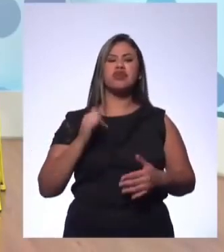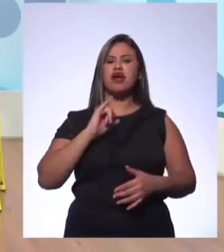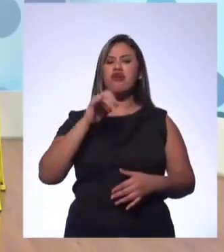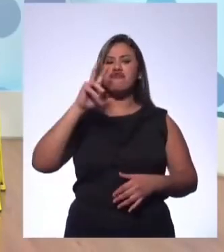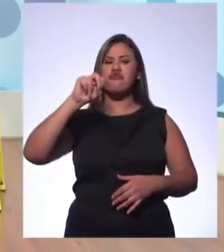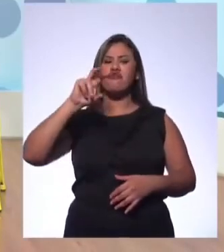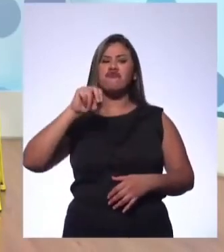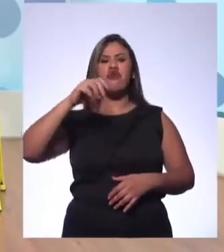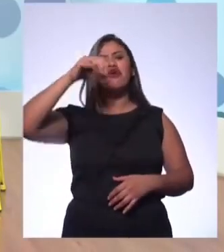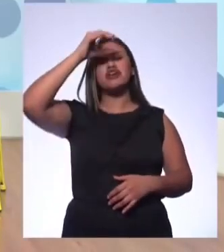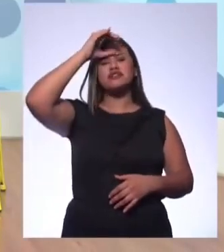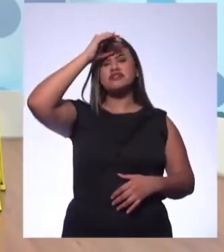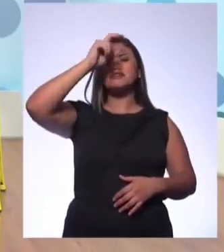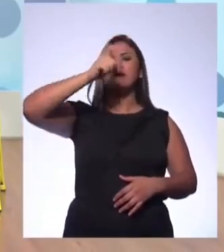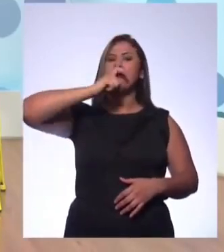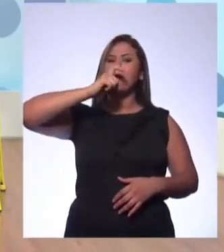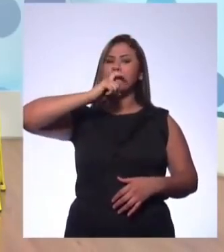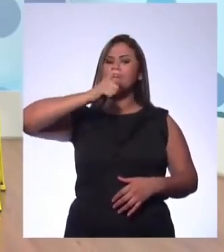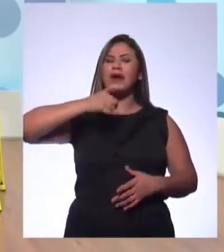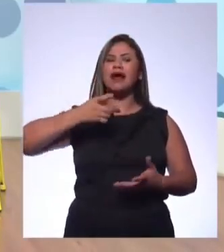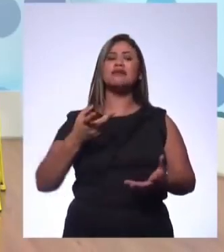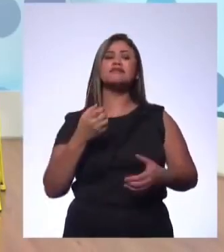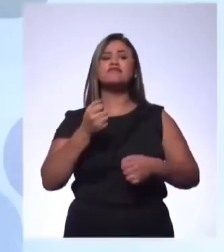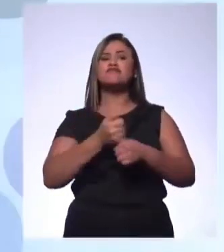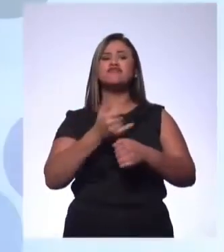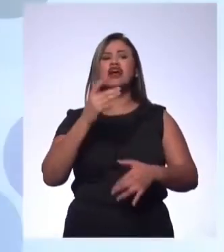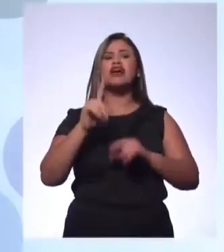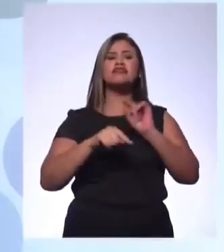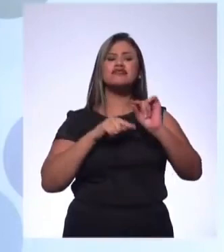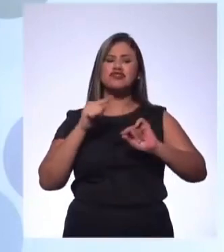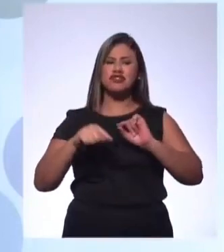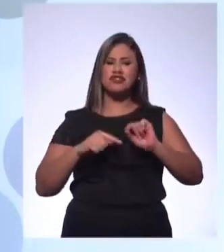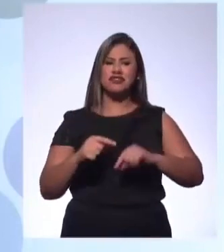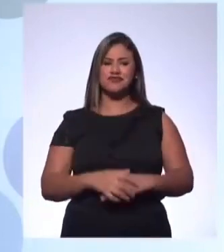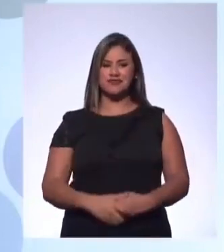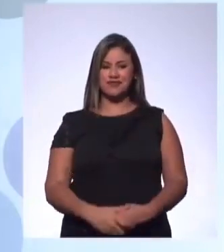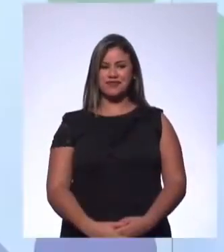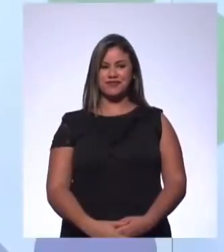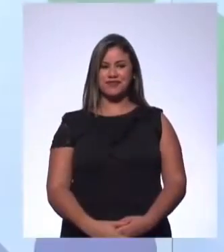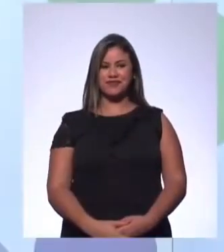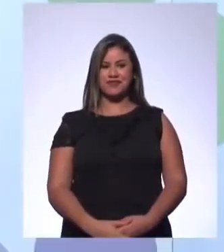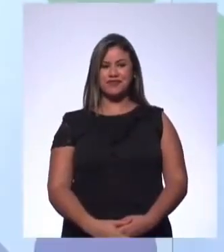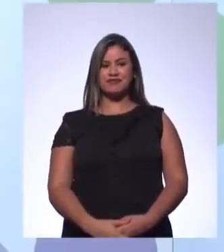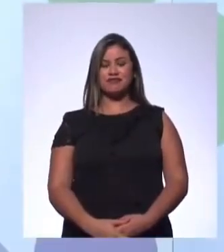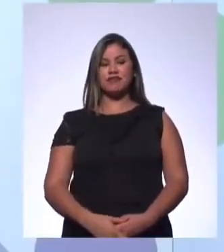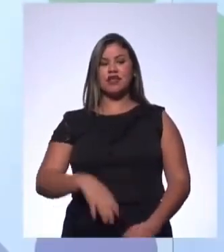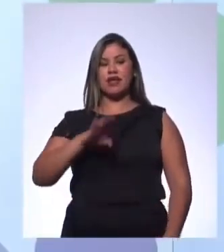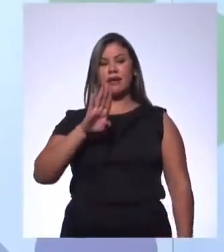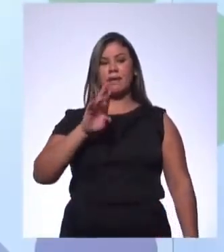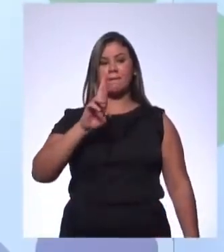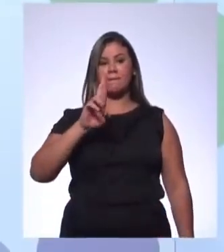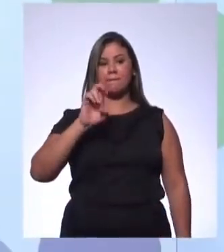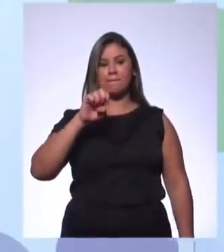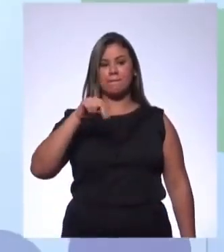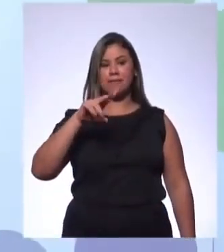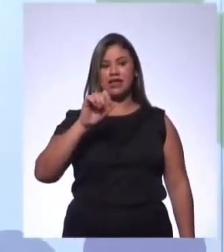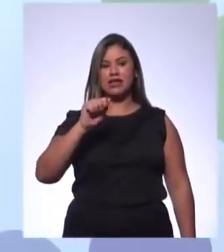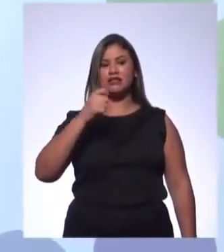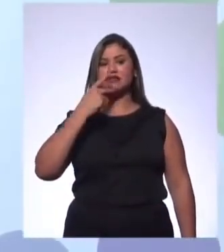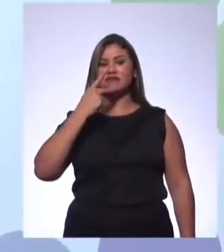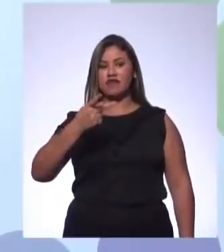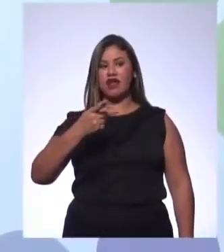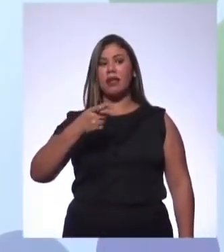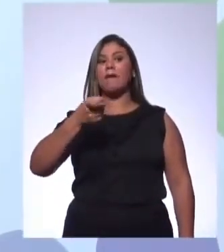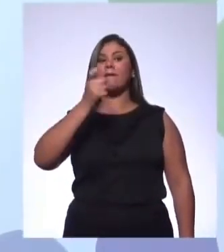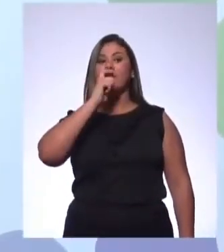avó, a mãe, a tia, o pai, sempre lembra. E aí, professor, no chat, quem está participando? Vamos lá, ver quem lembra. A Brenda fala, meu pai me contava